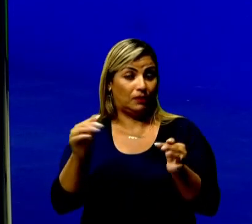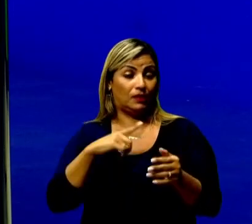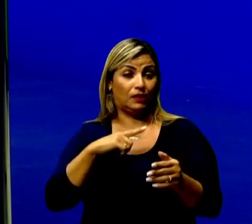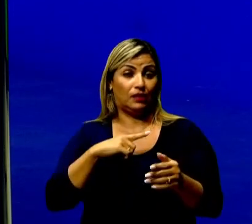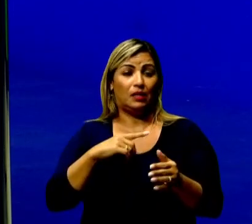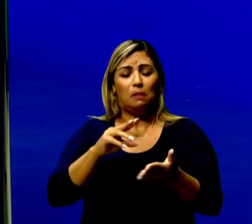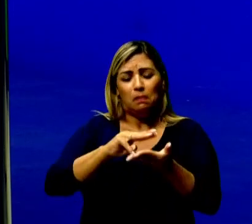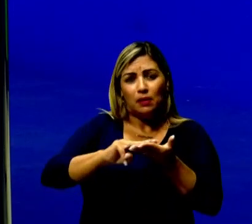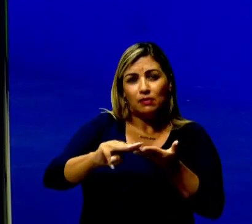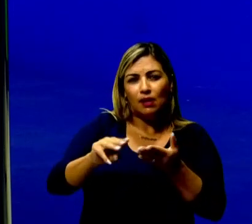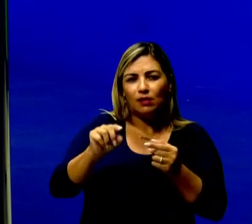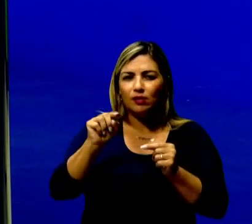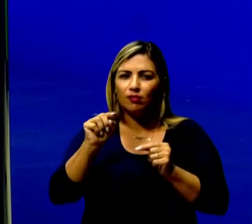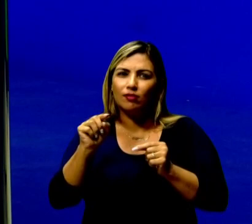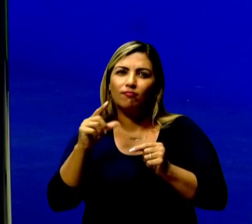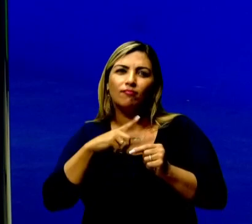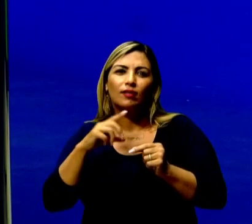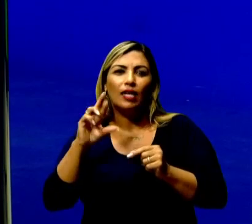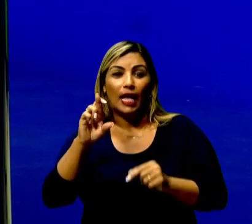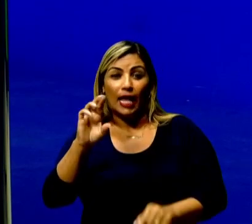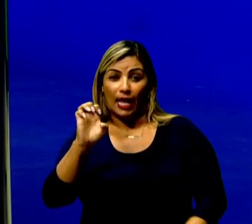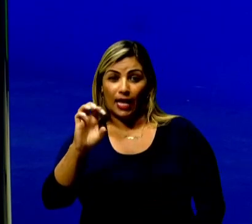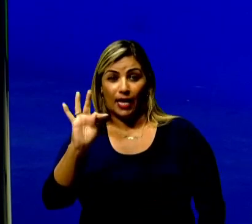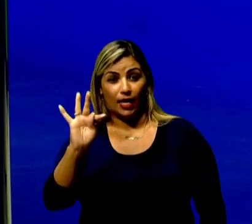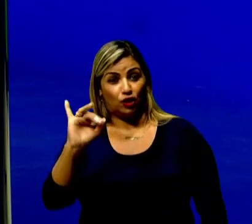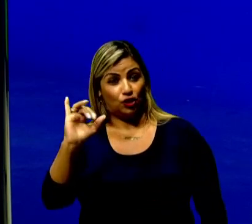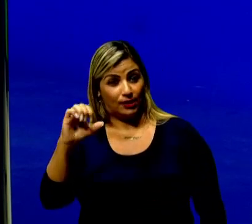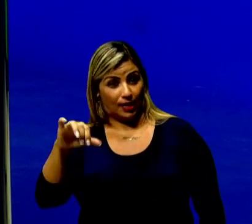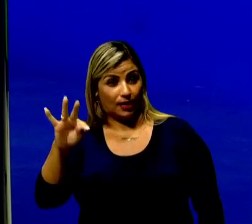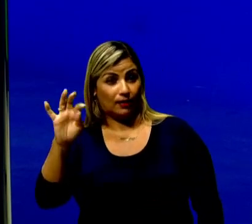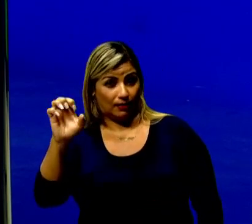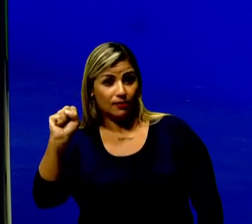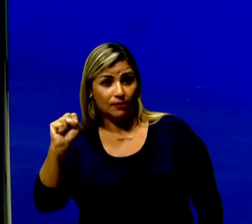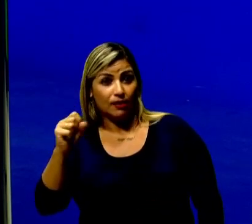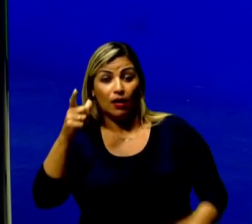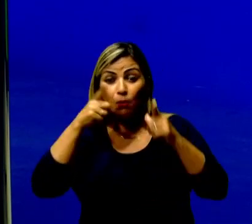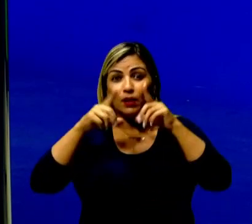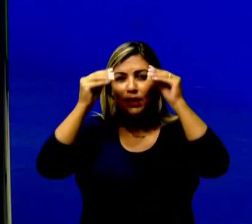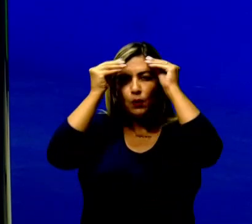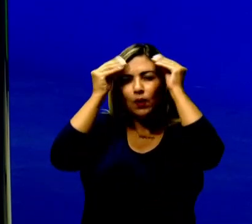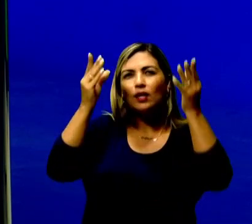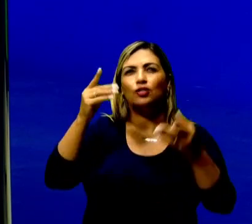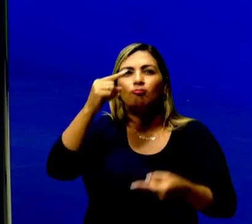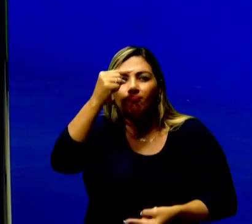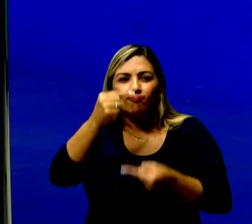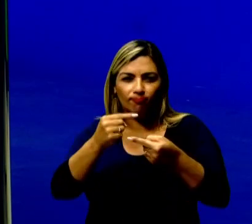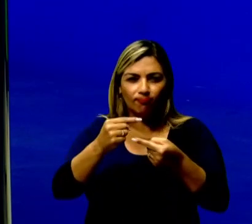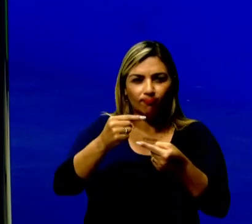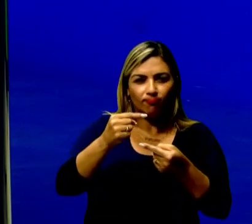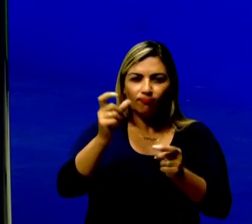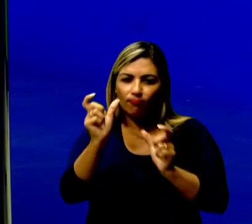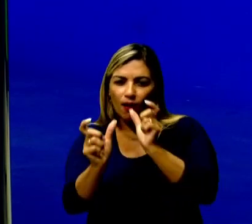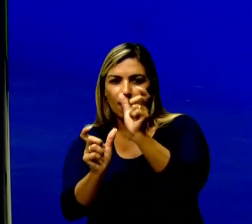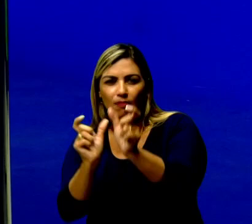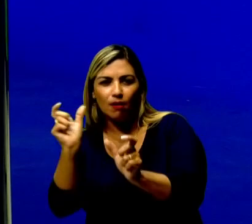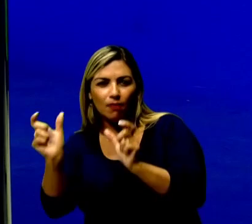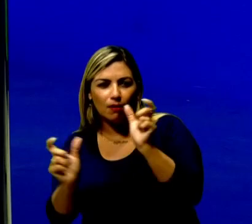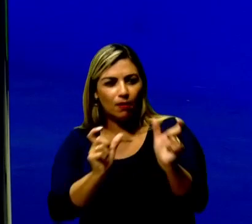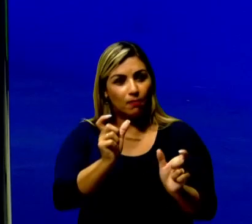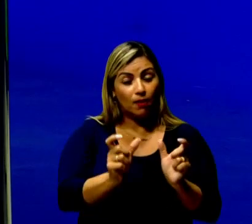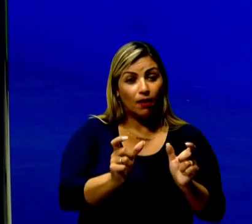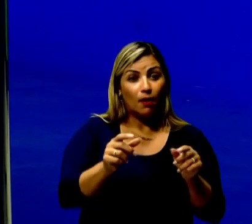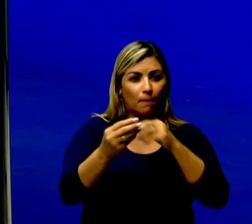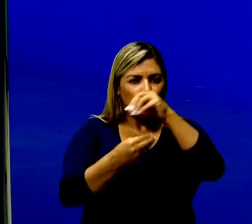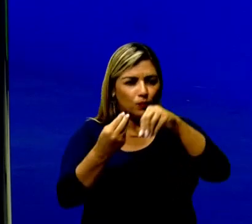chamar esse de mensagens recentes o que é importante no outdoor a linguagem a é a mesclagem tanto da linguagem